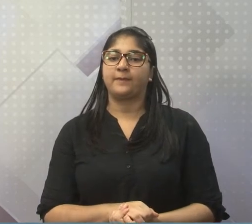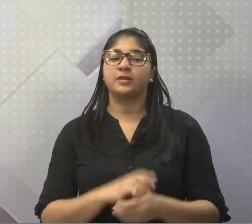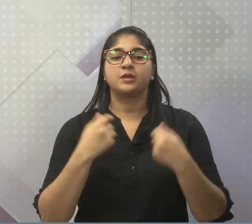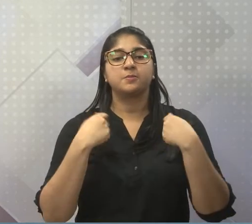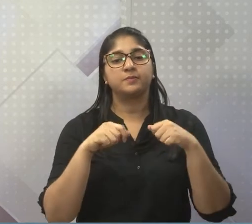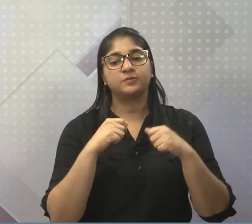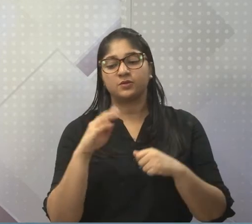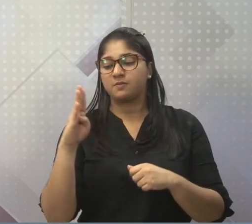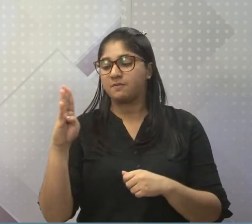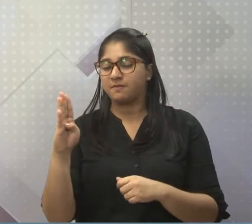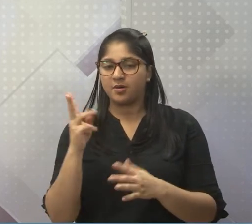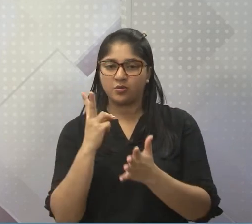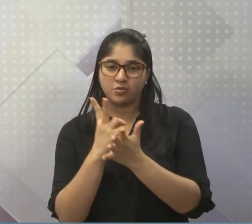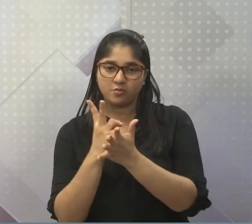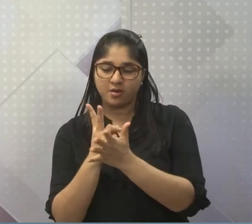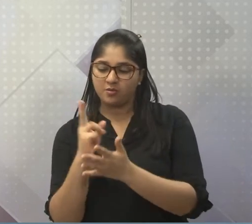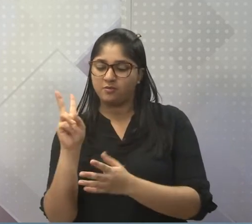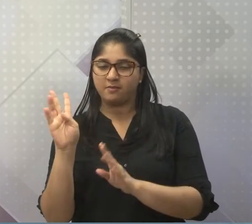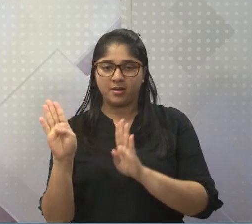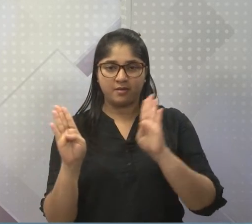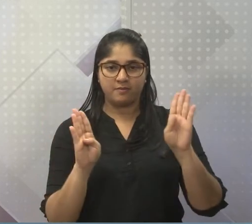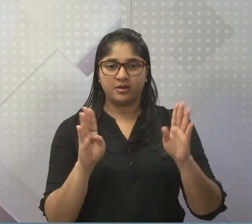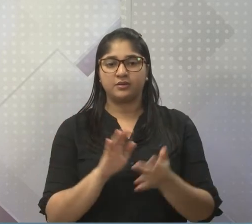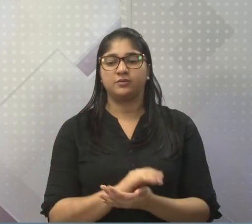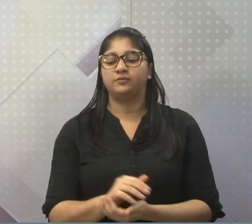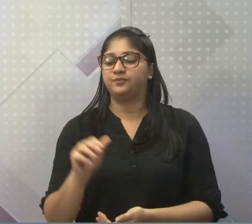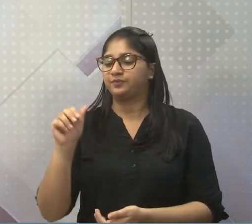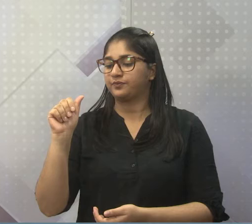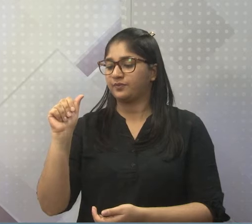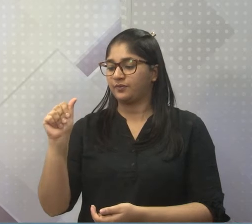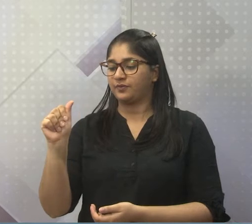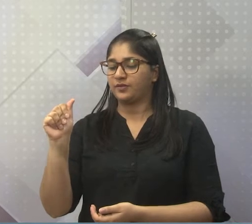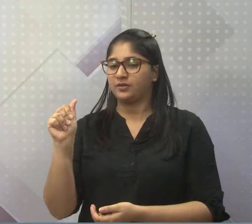nessa e ter B nessa. Eu vou pegar A com B.